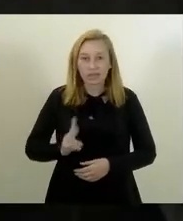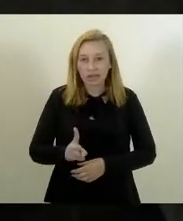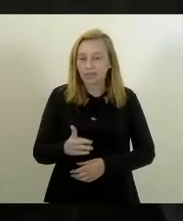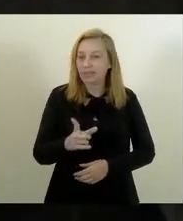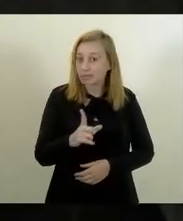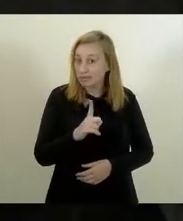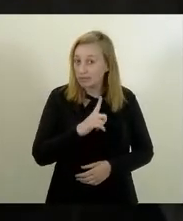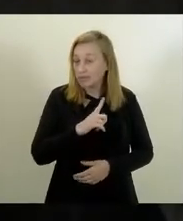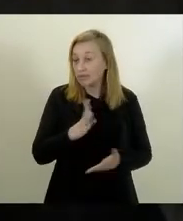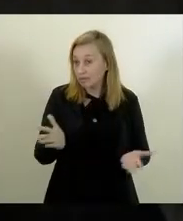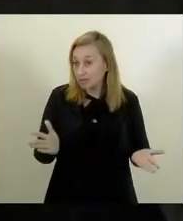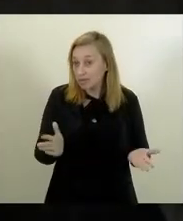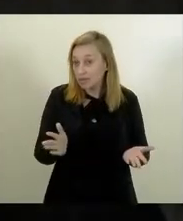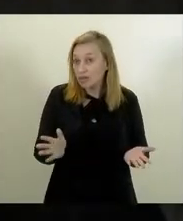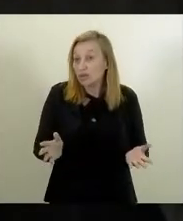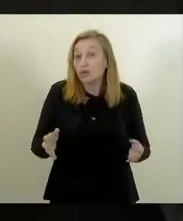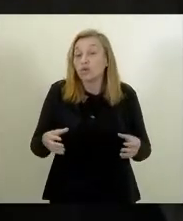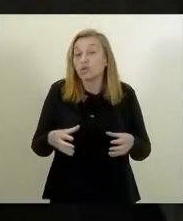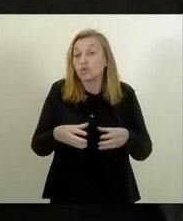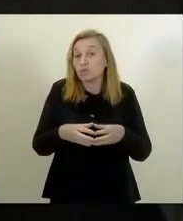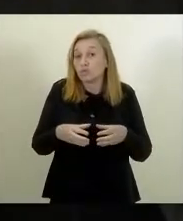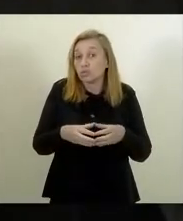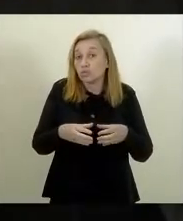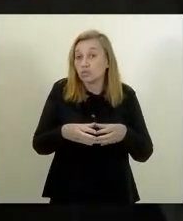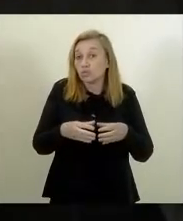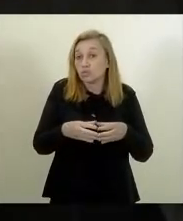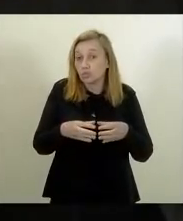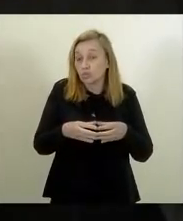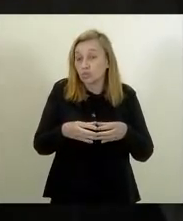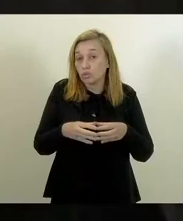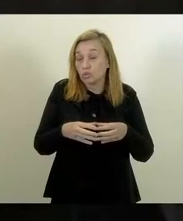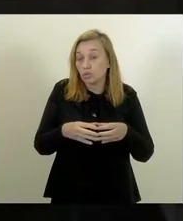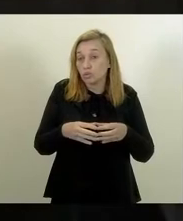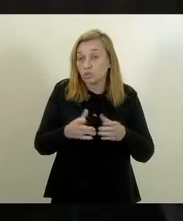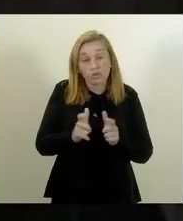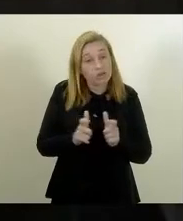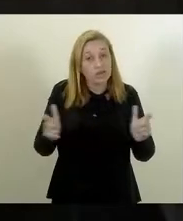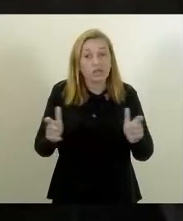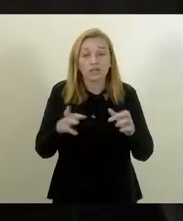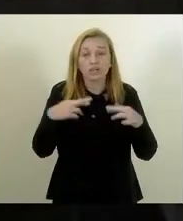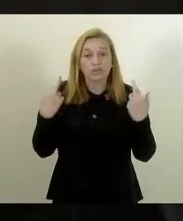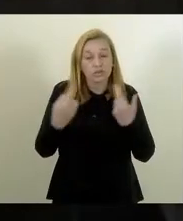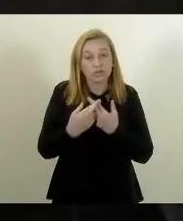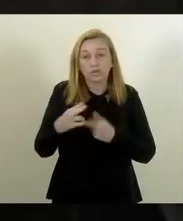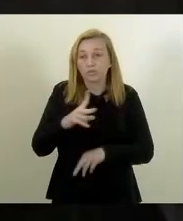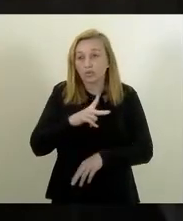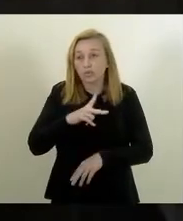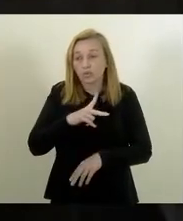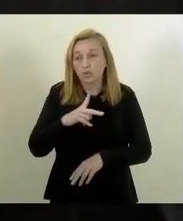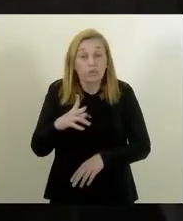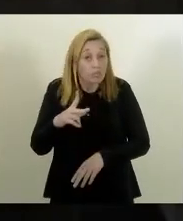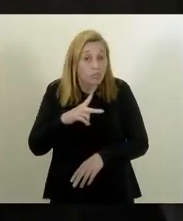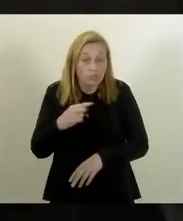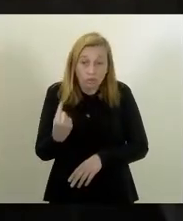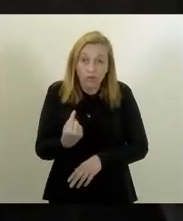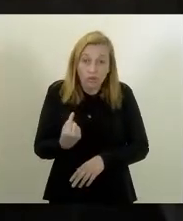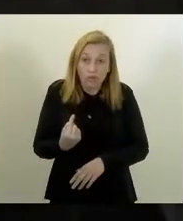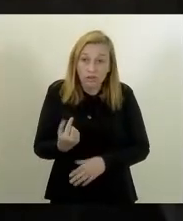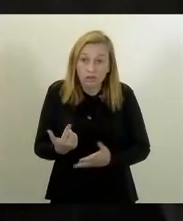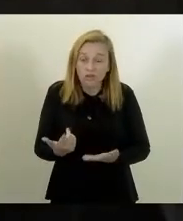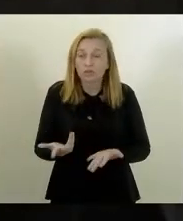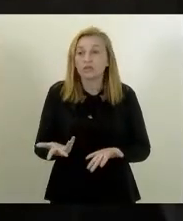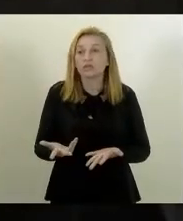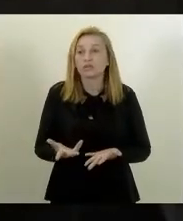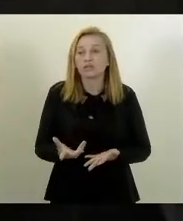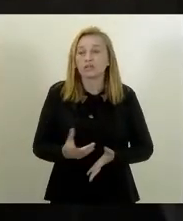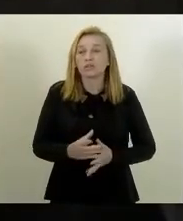E até uma parcela dessas audiências públicas é o próprio parlamento que estrutura. E o